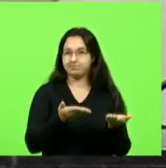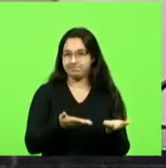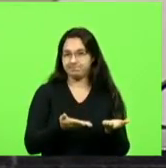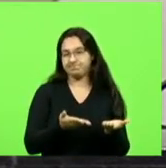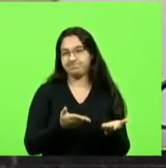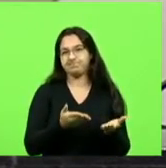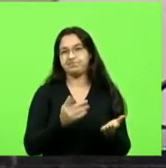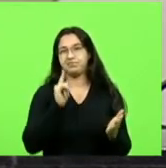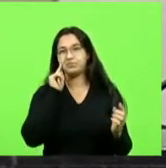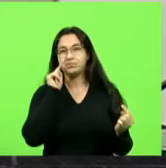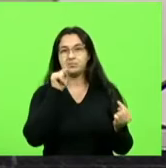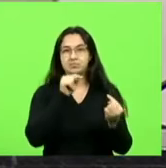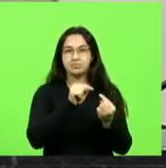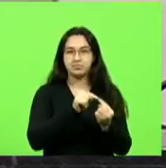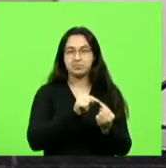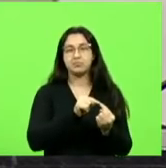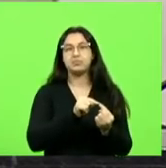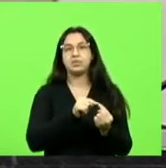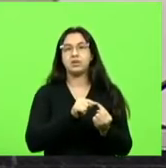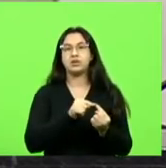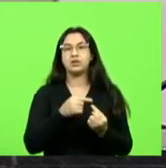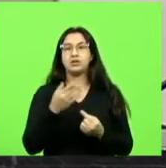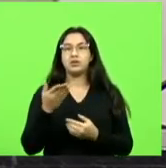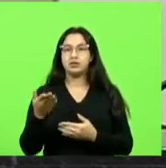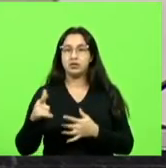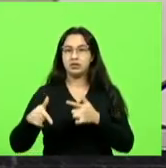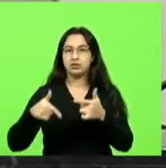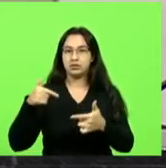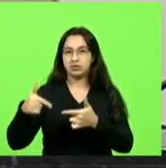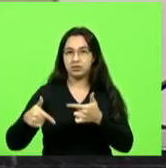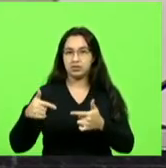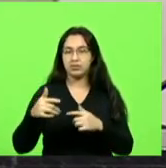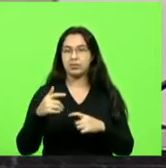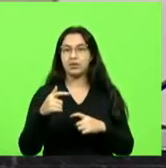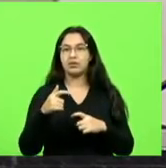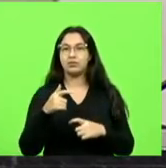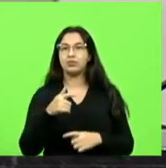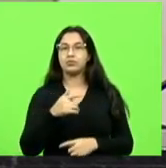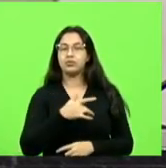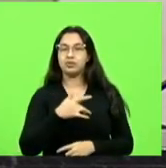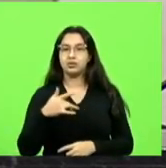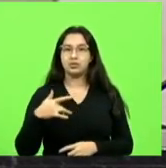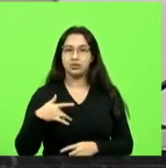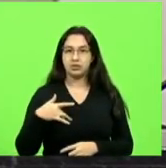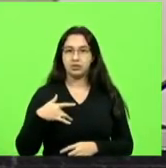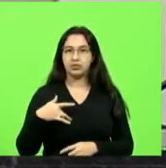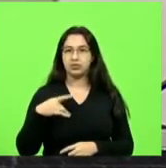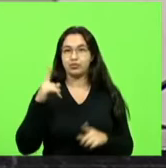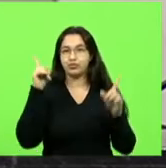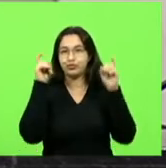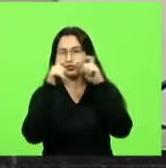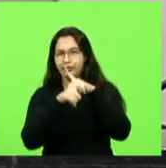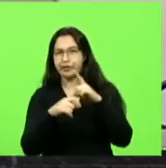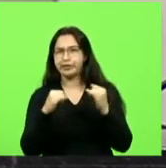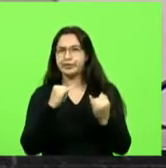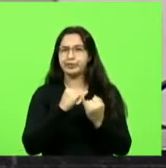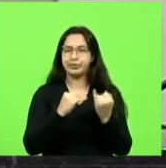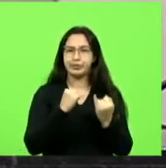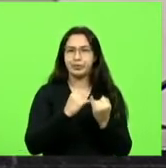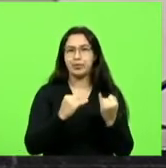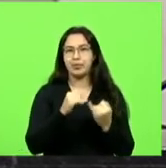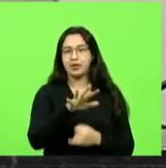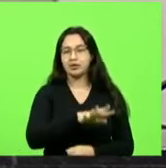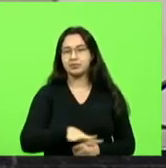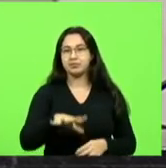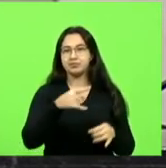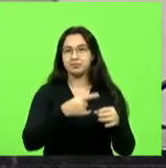qualitativas contratualizadas pelos prestadores de serviços de saúde de média e alta complexidade no âmbito das gestões estadual e